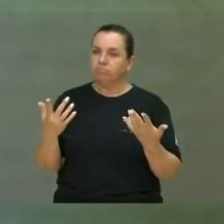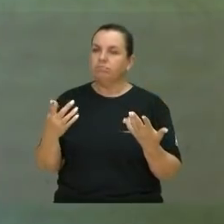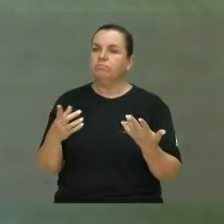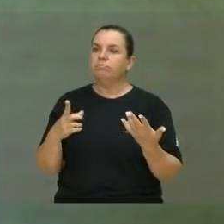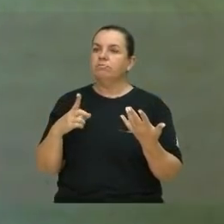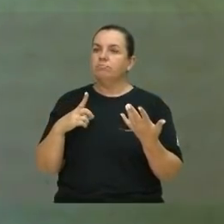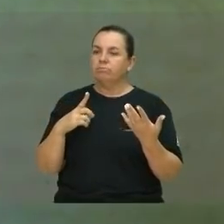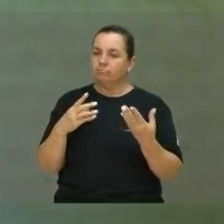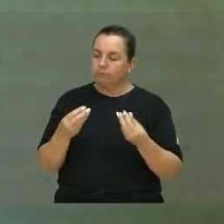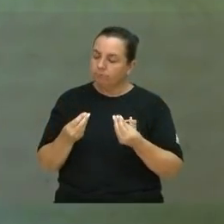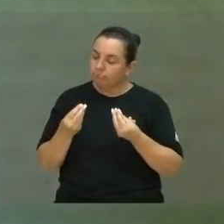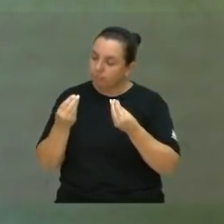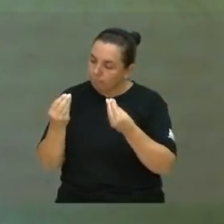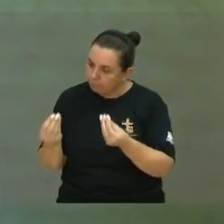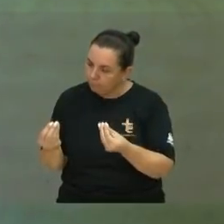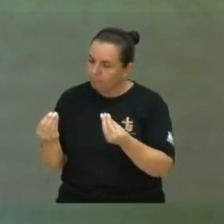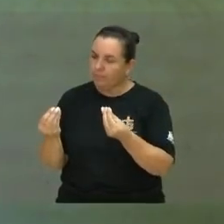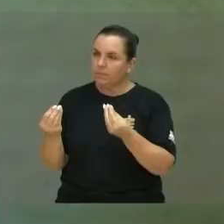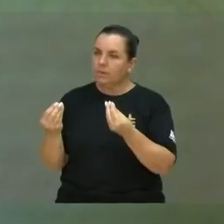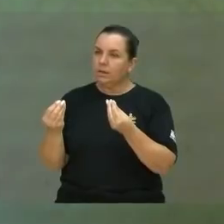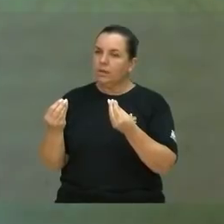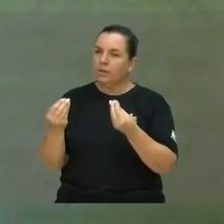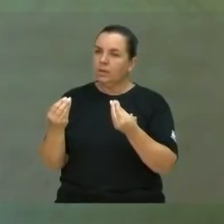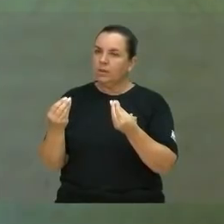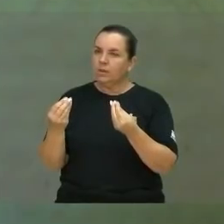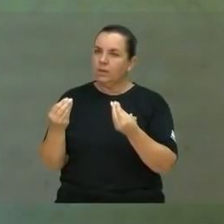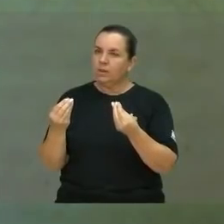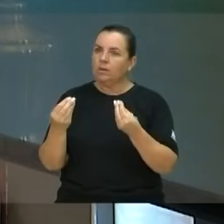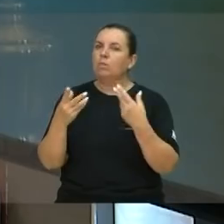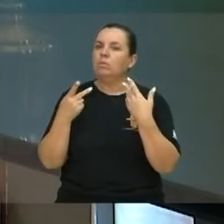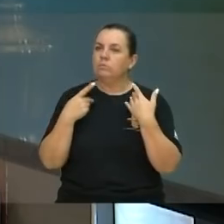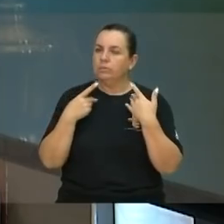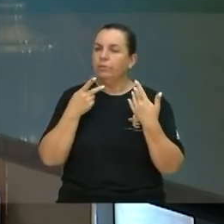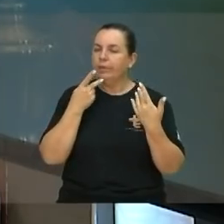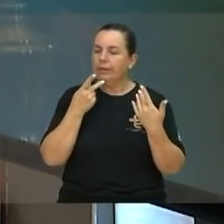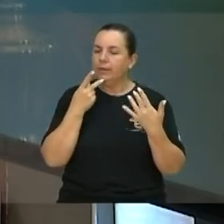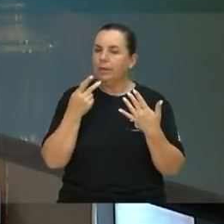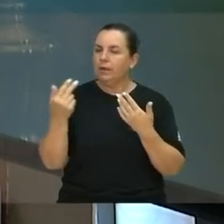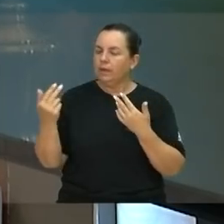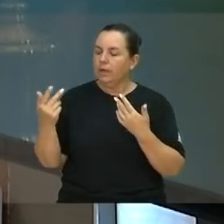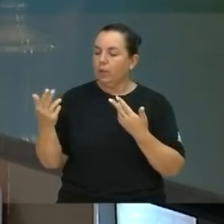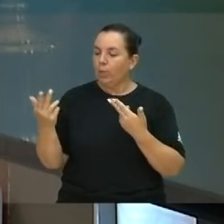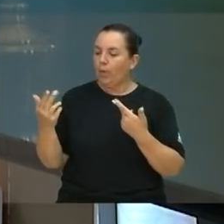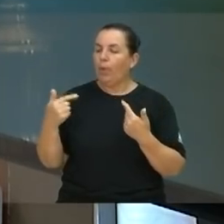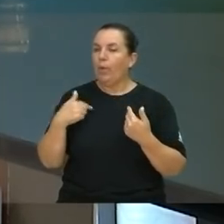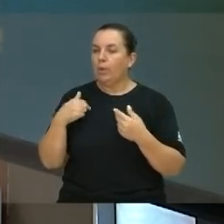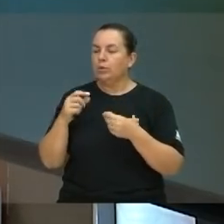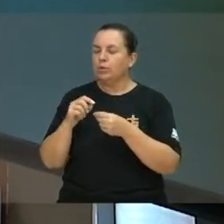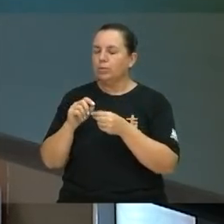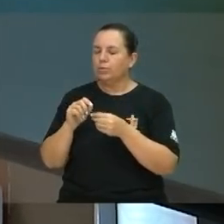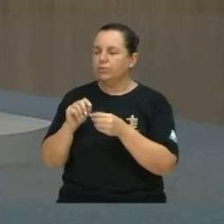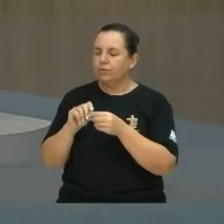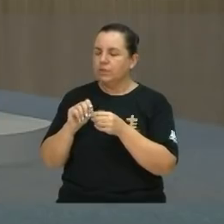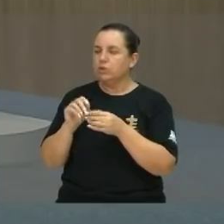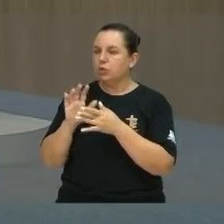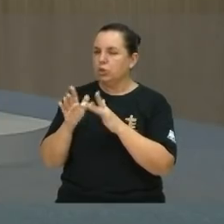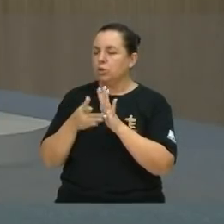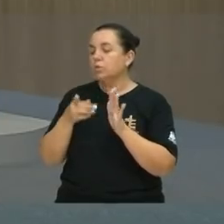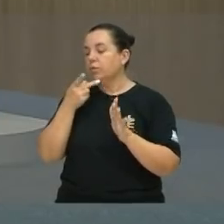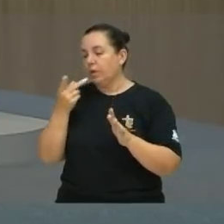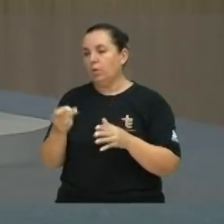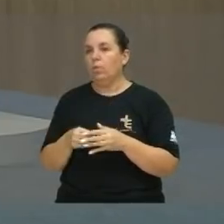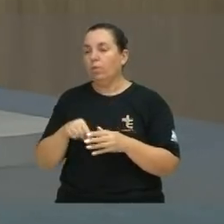deixei-vos um paradigma como eu fiz também vazou faciais